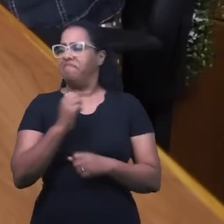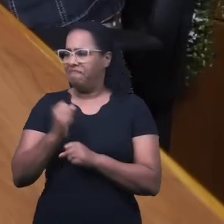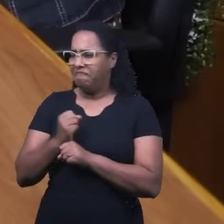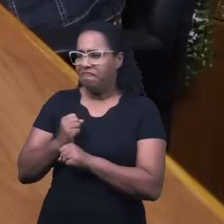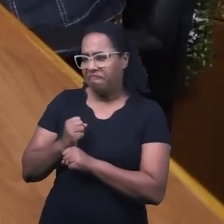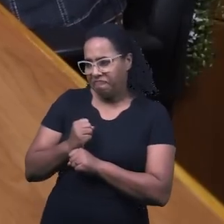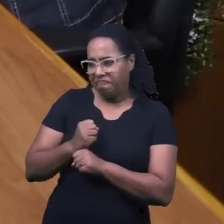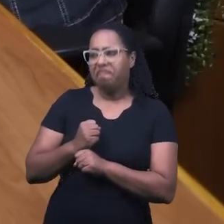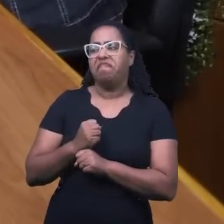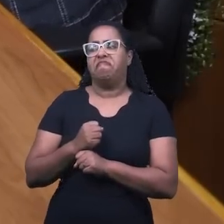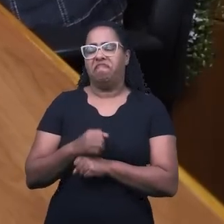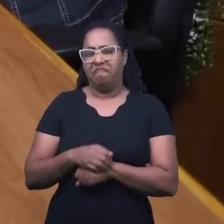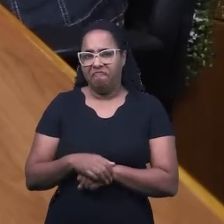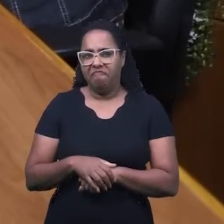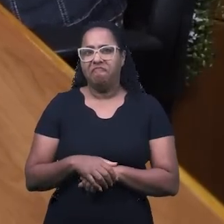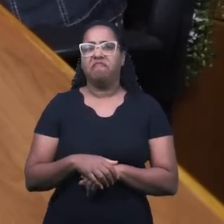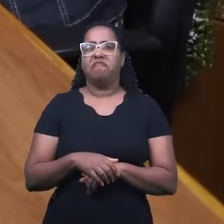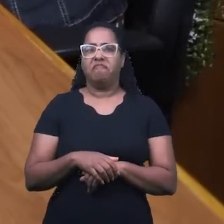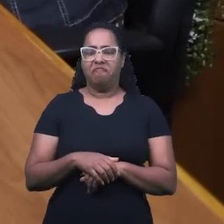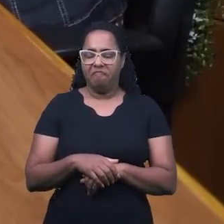coração? Muito tempo.